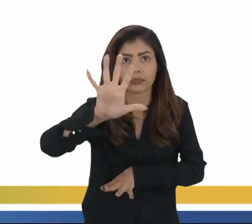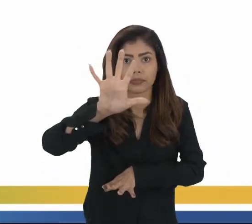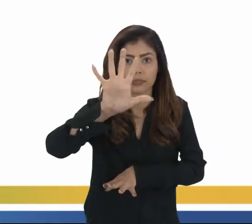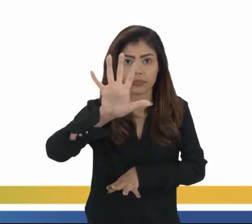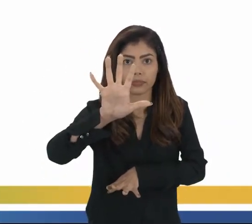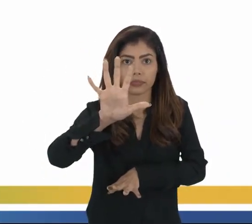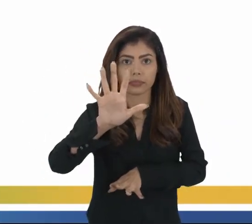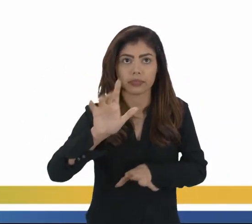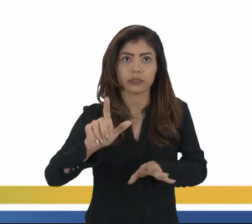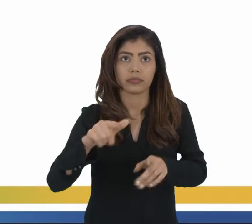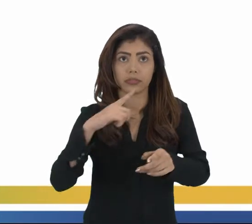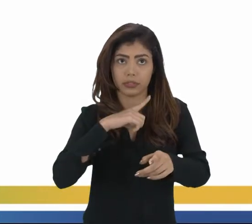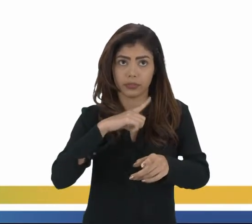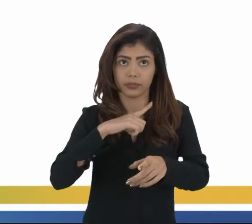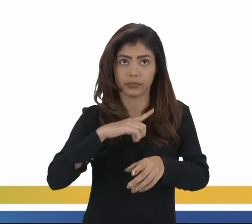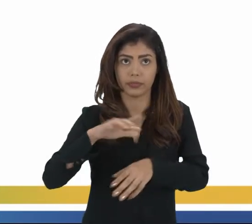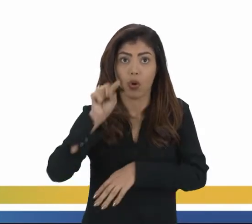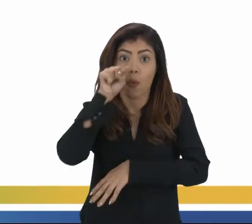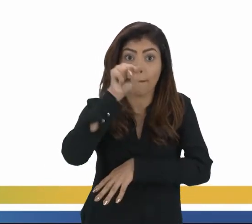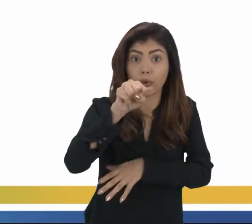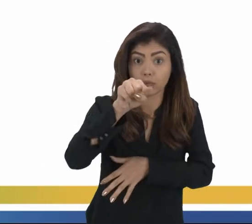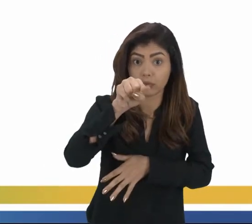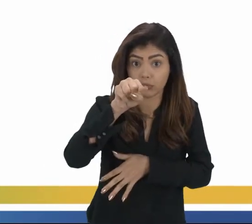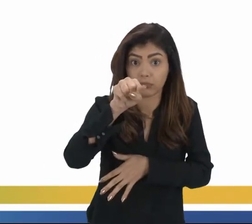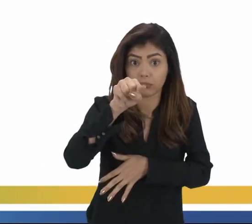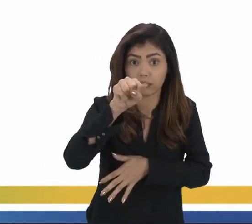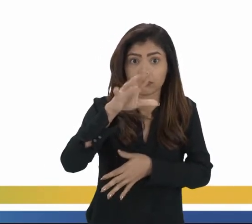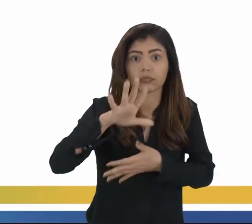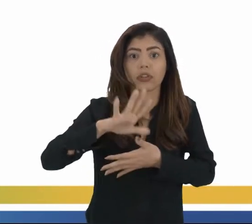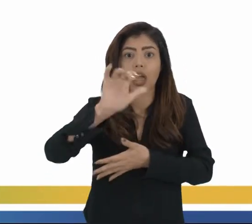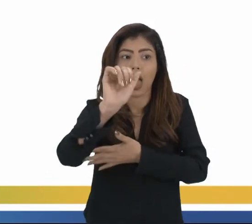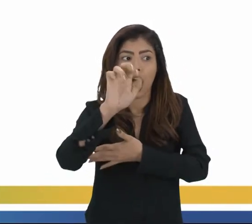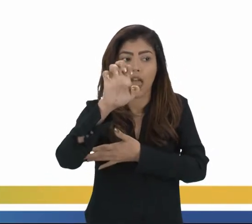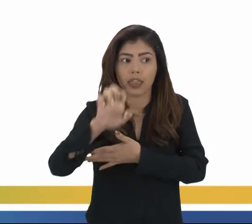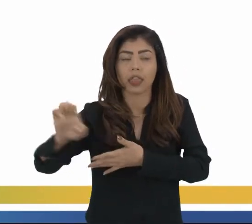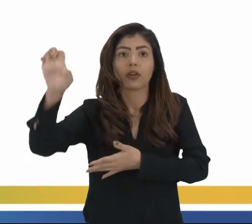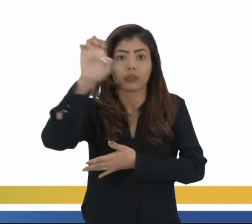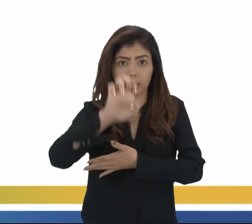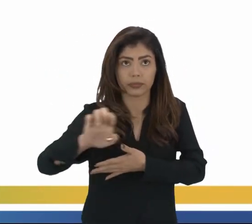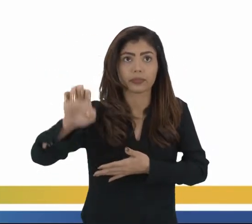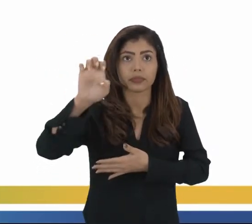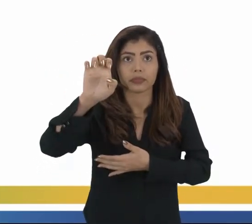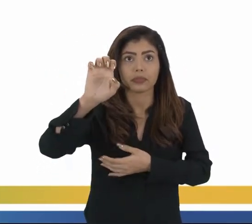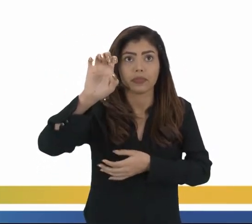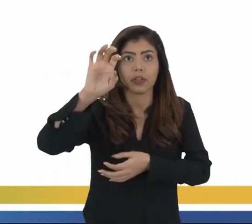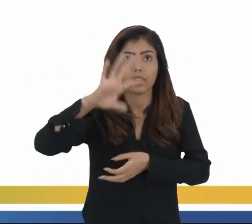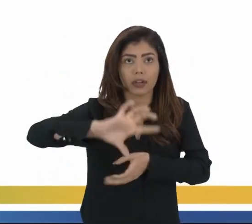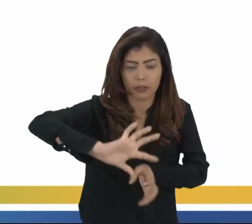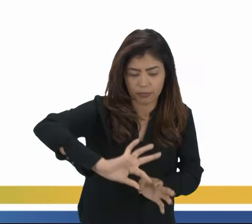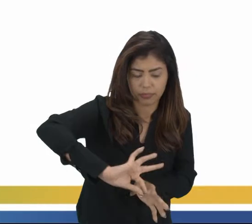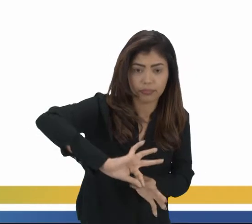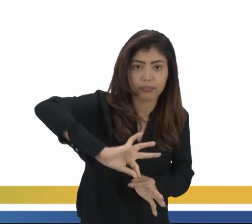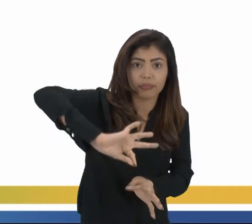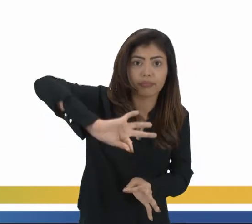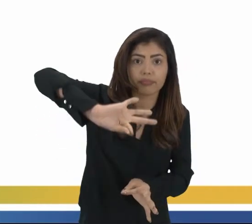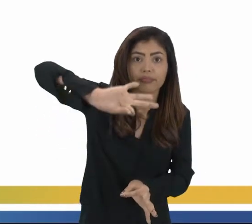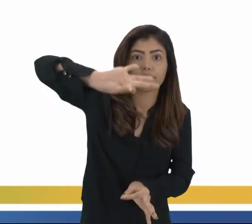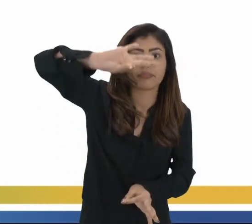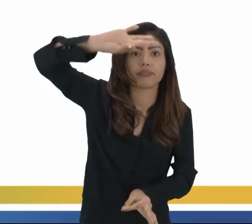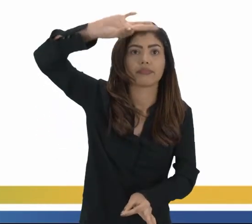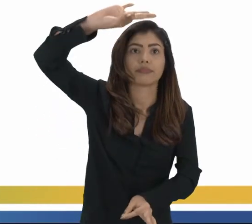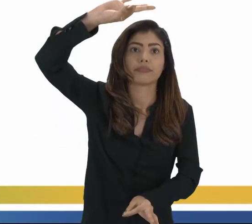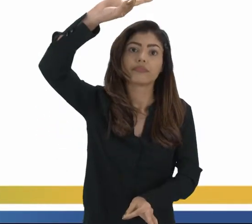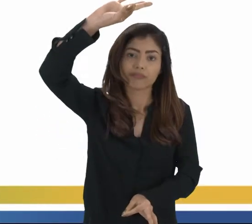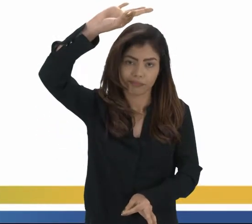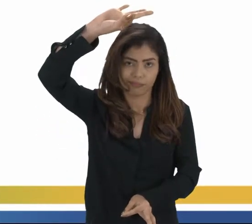mapa onde fala o ponto de partida da Europa. Percebam que essa linha sai lá de baixo, lá da região sul